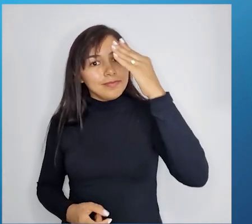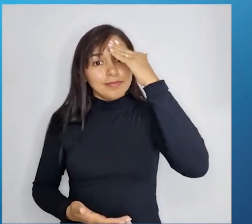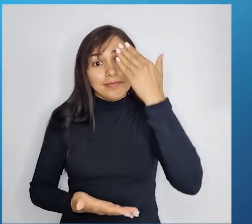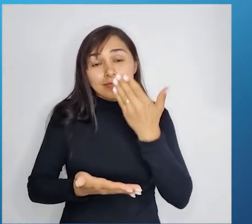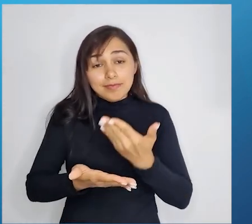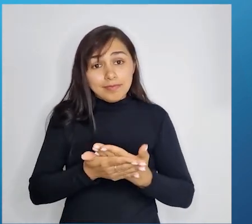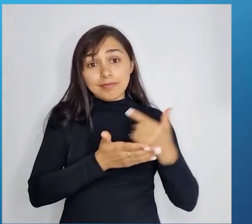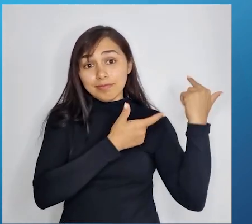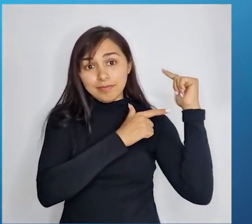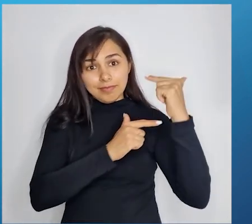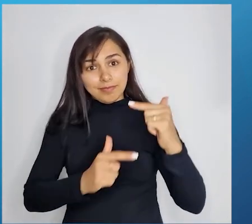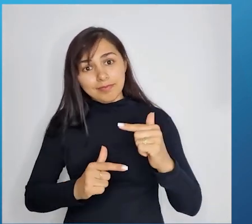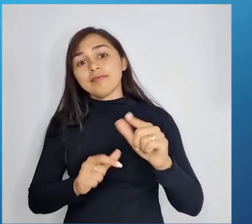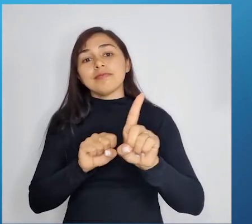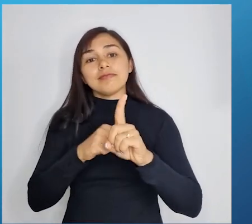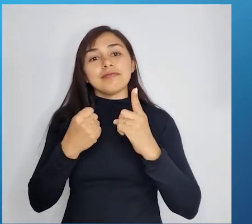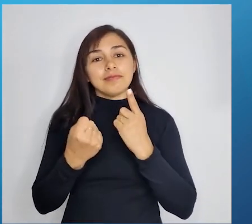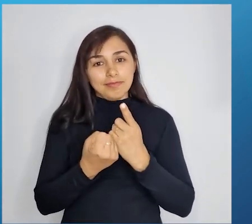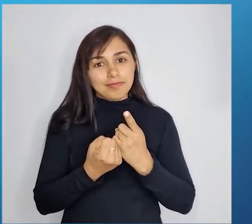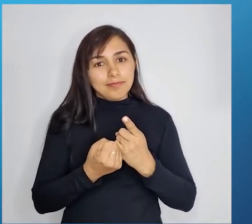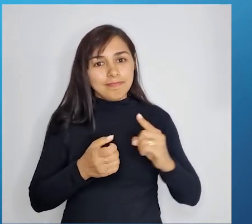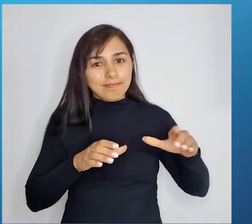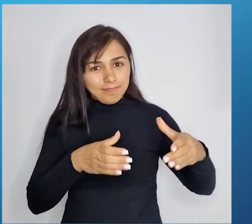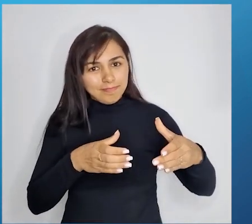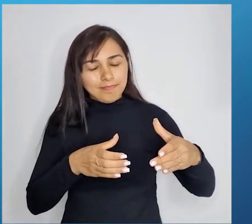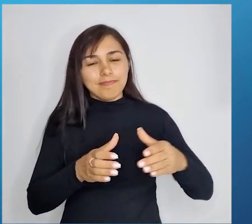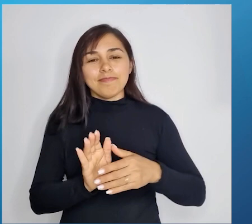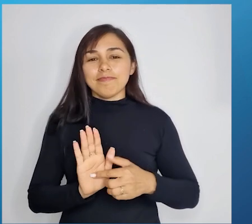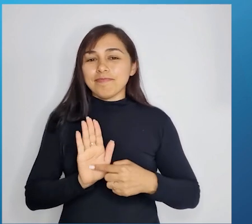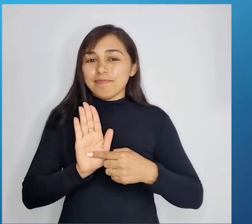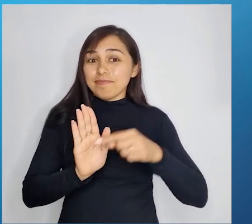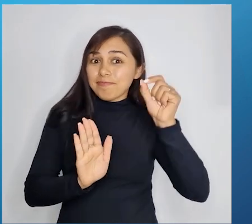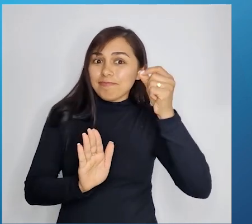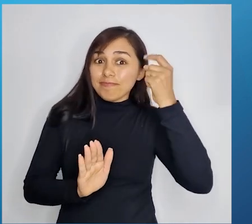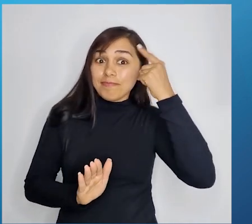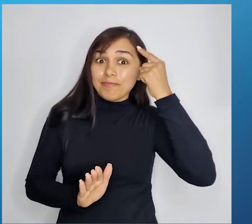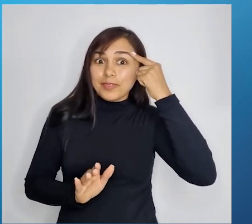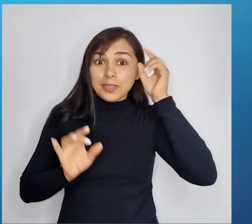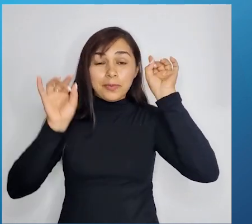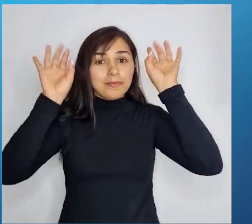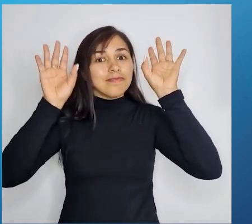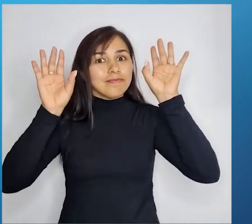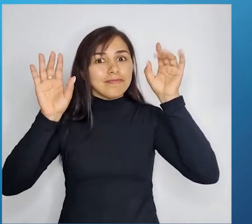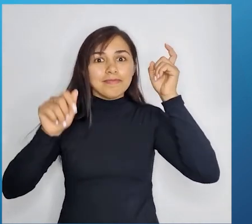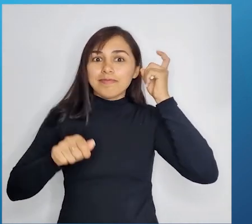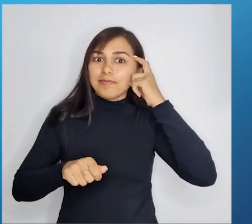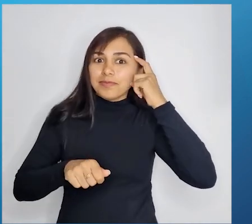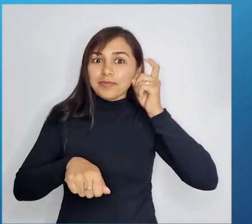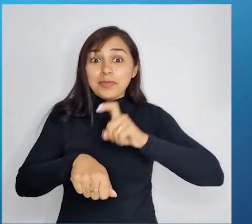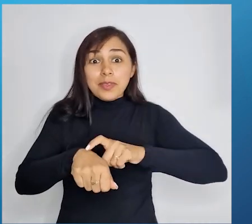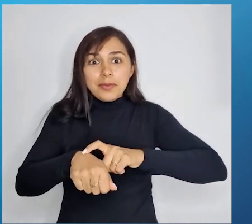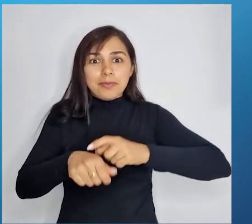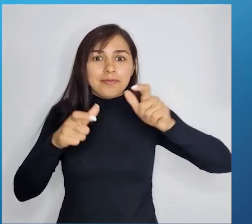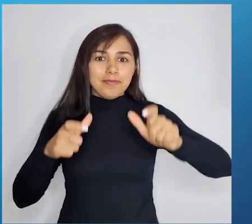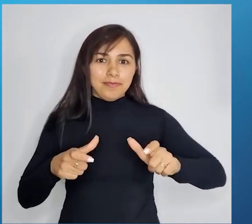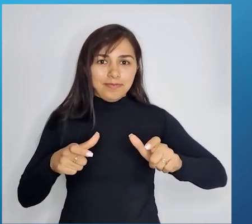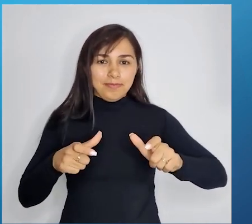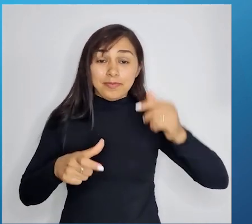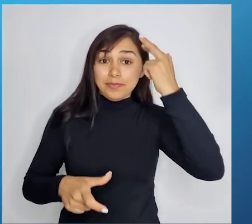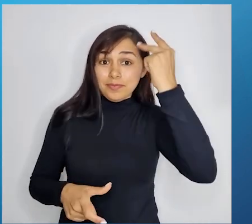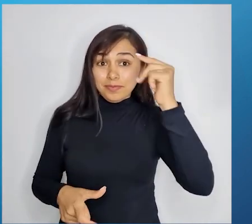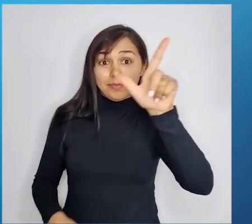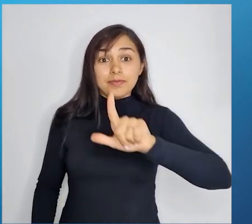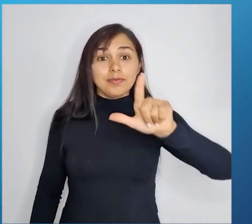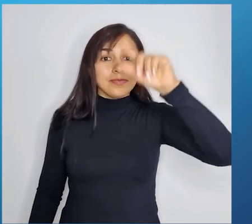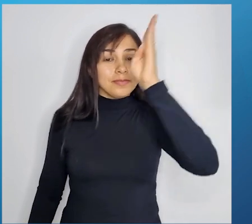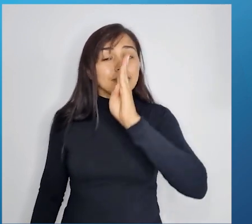e tradições de uma sociedade específica, oferecendo insights sobre seu tempo e lugar. A história da literatura